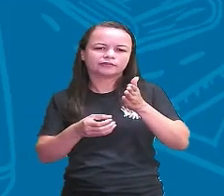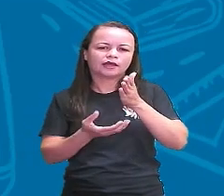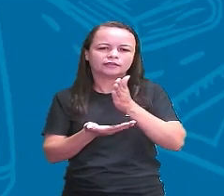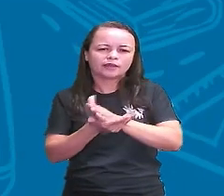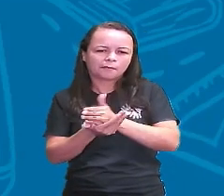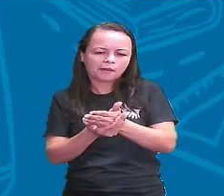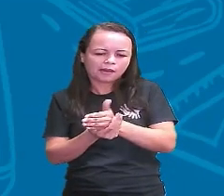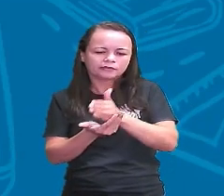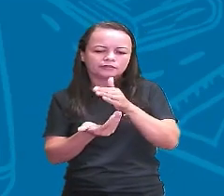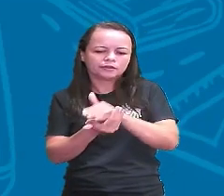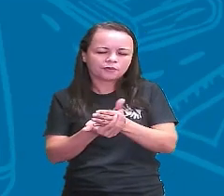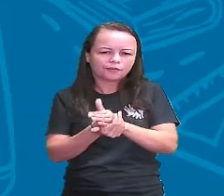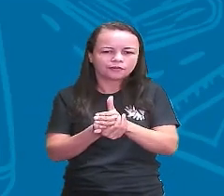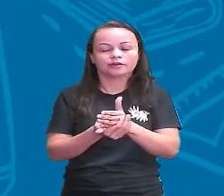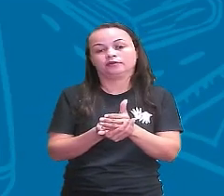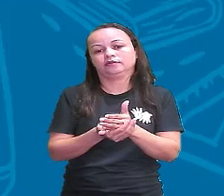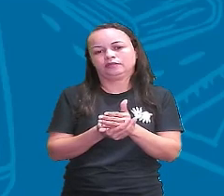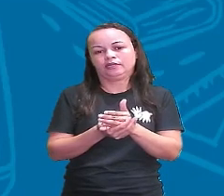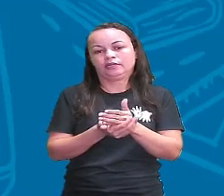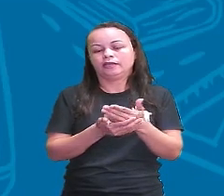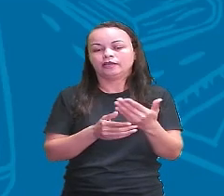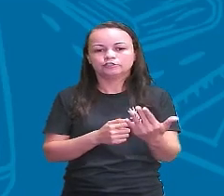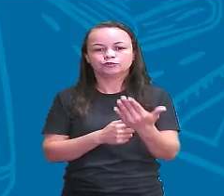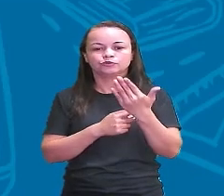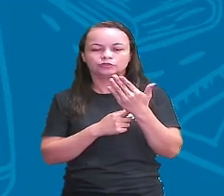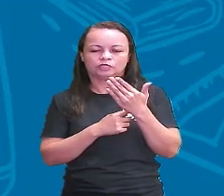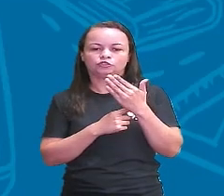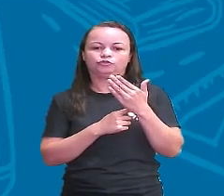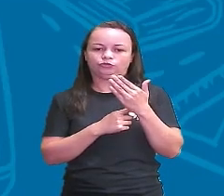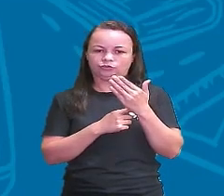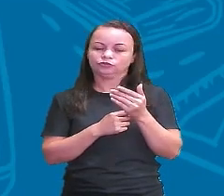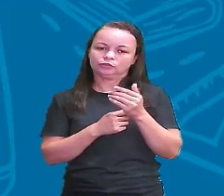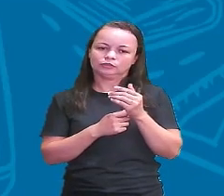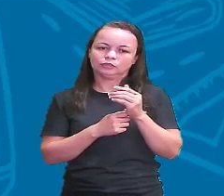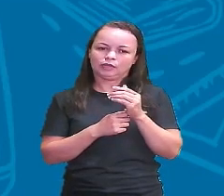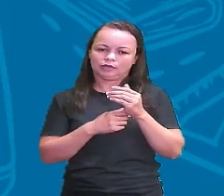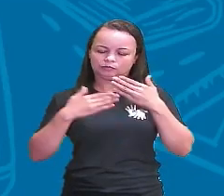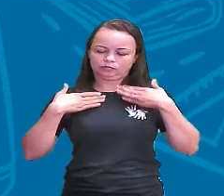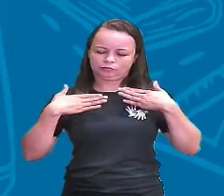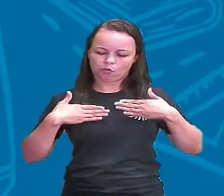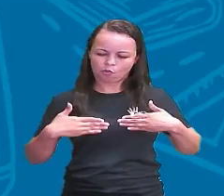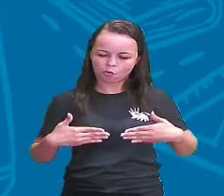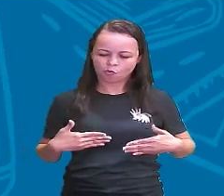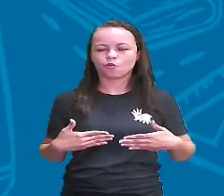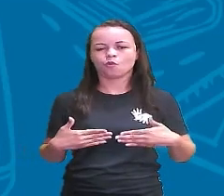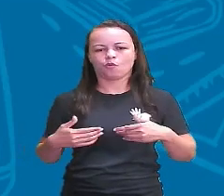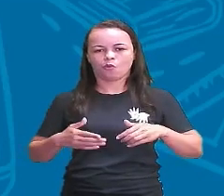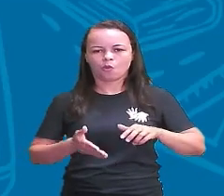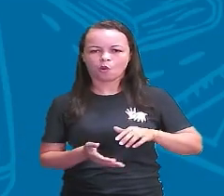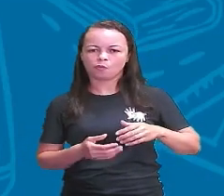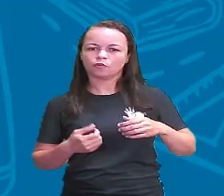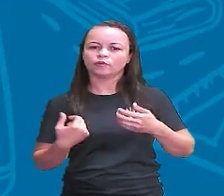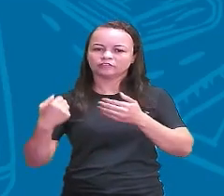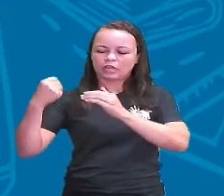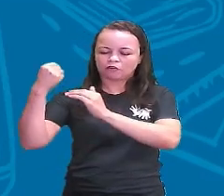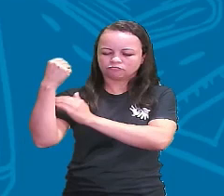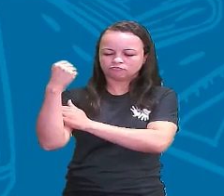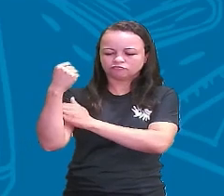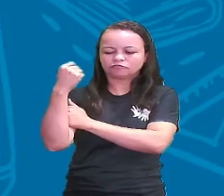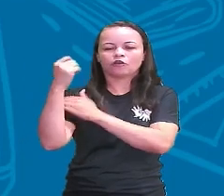tá certo? Eles fornecem energia para o nosso corpo. Os carboidratos vão ser fonte